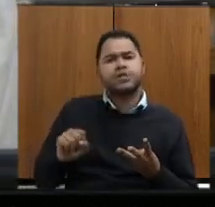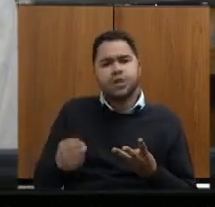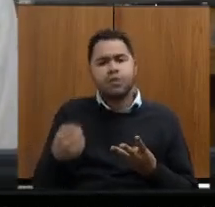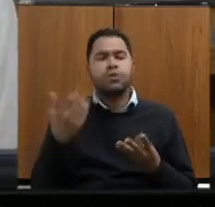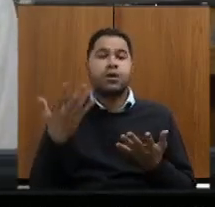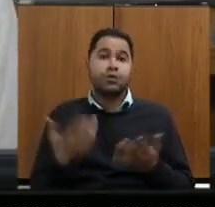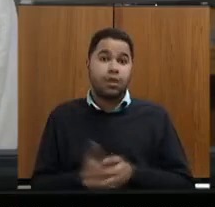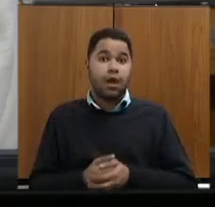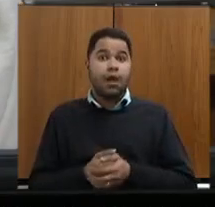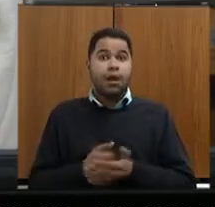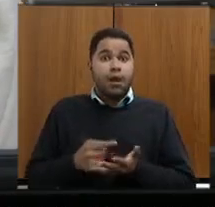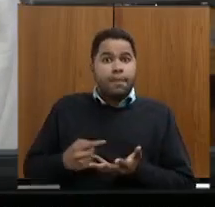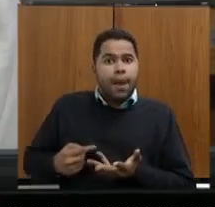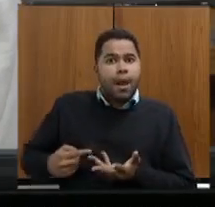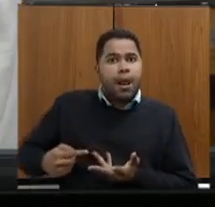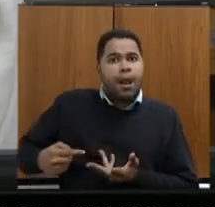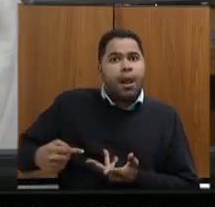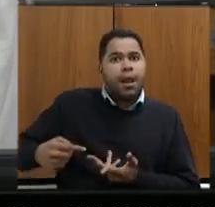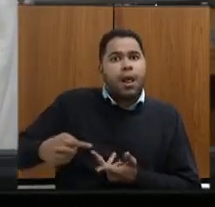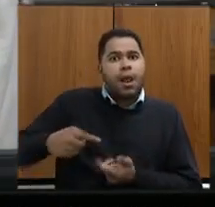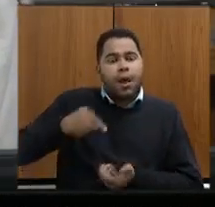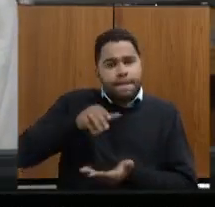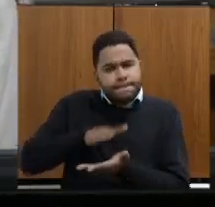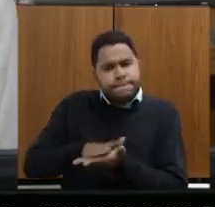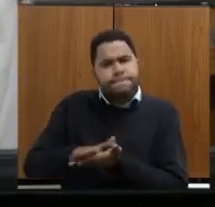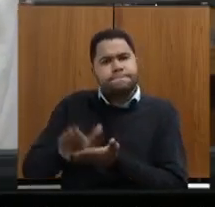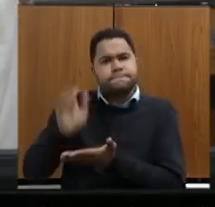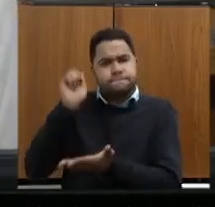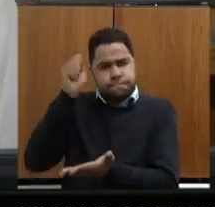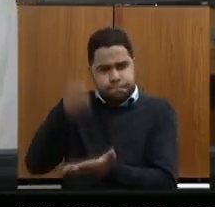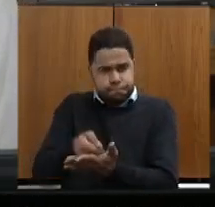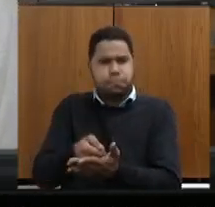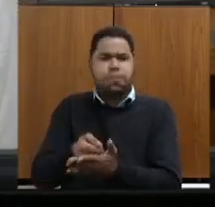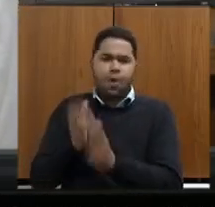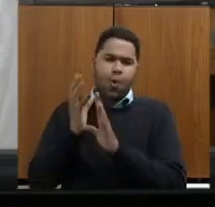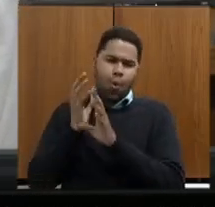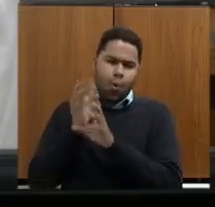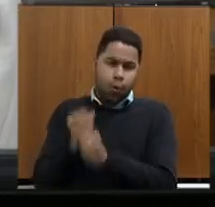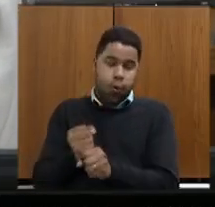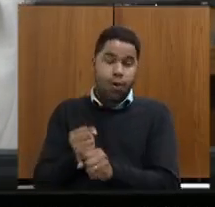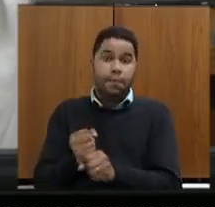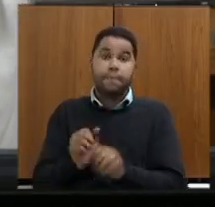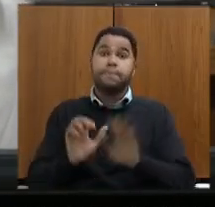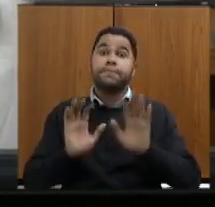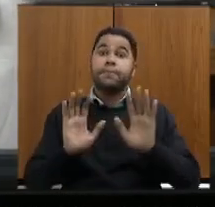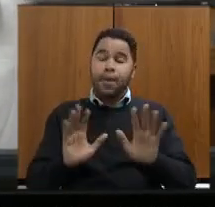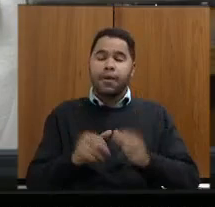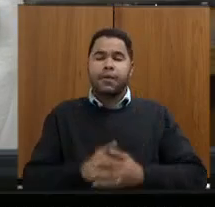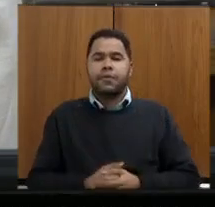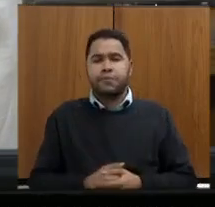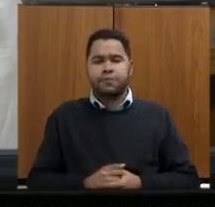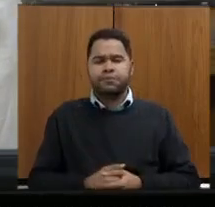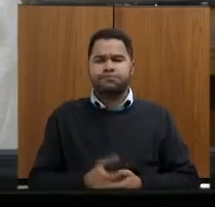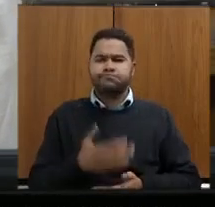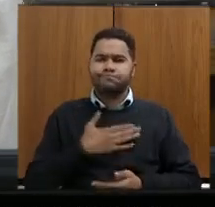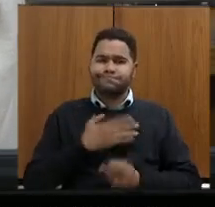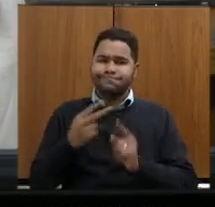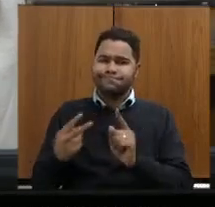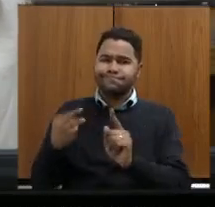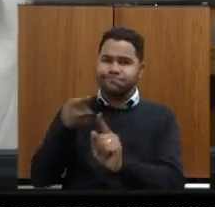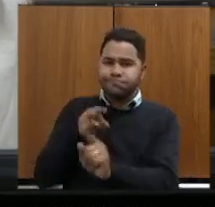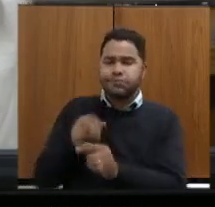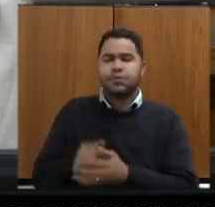no volume muito expressivos maior volume de despesa paga já que a gente já teve agora o que a gente a minha percepção